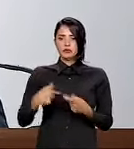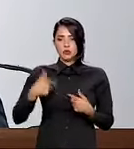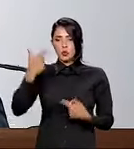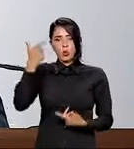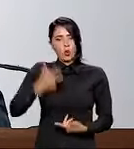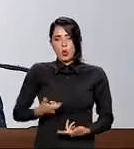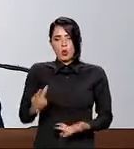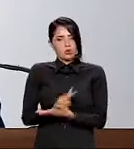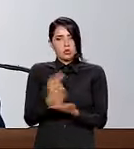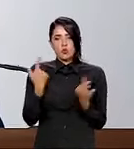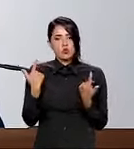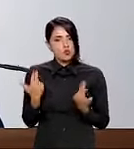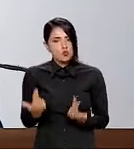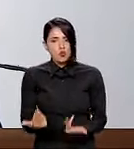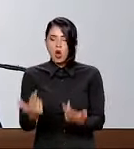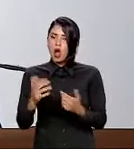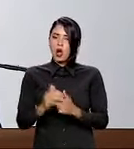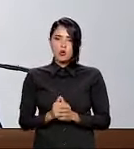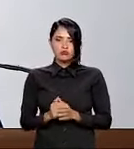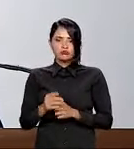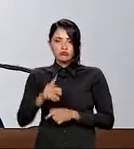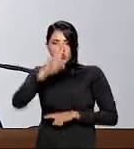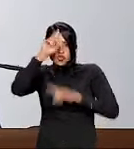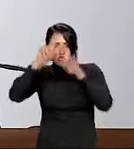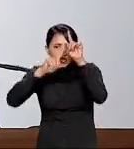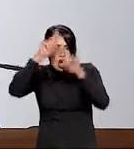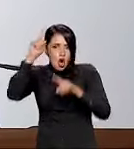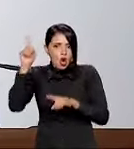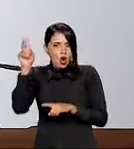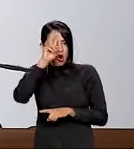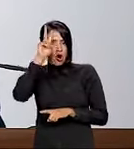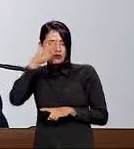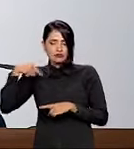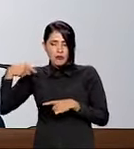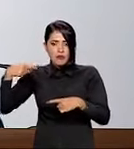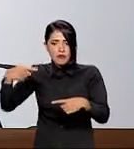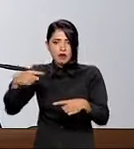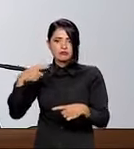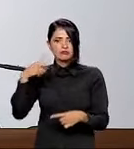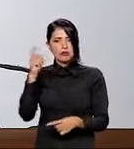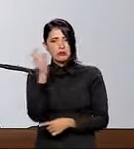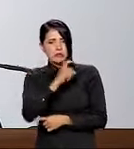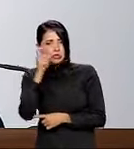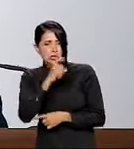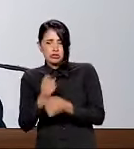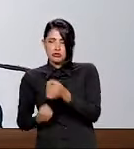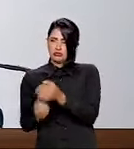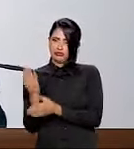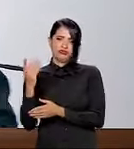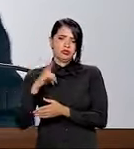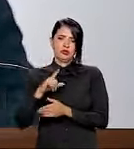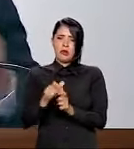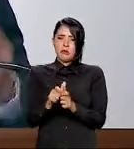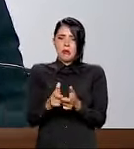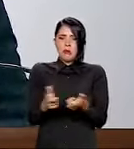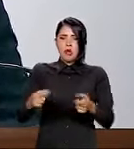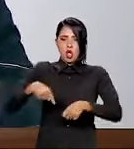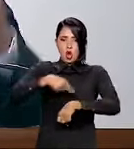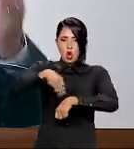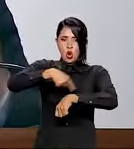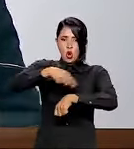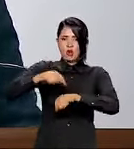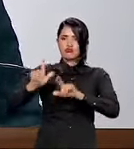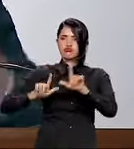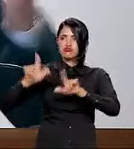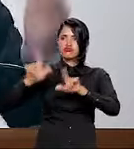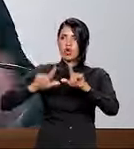comigo. A narrativa construída nos meus processos, as mentiras construídas, a quantidade de horas de televisão